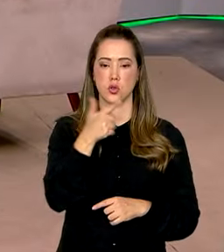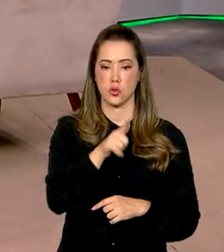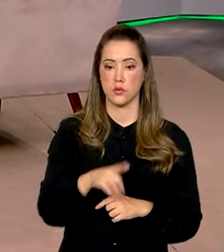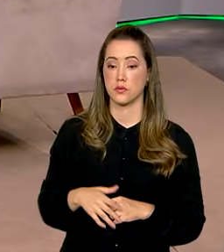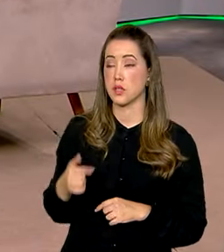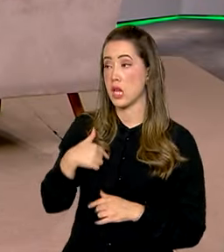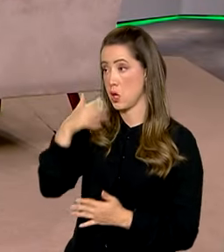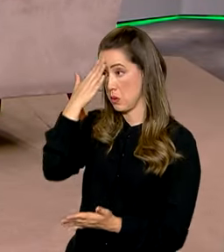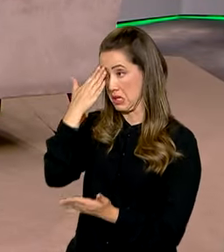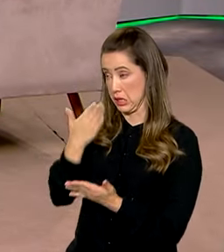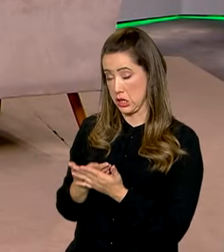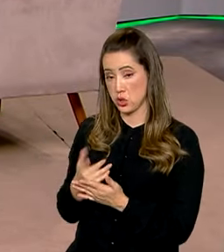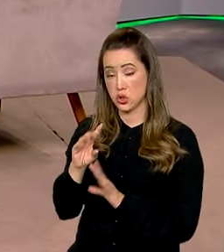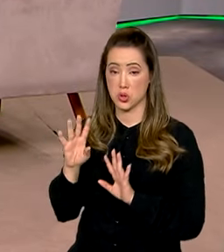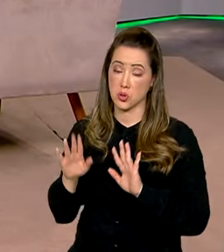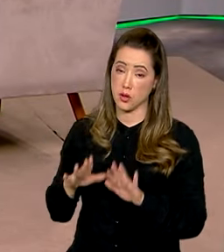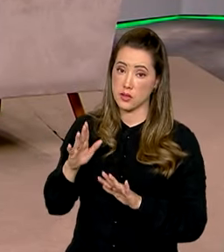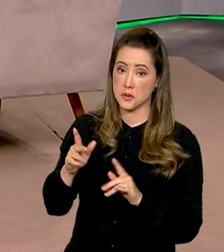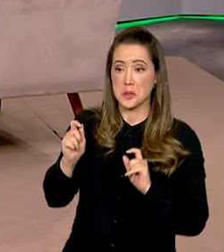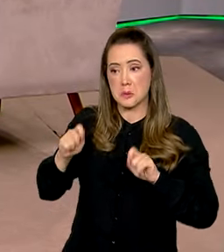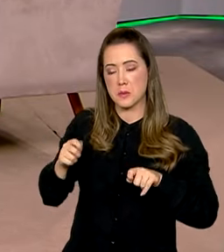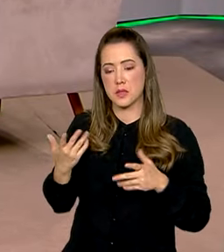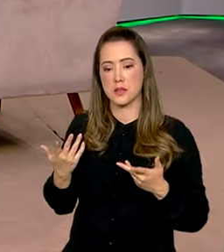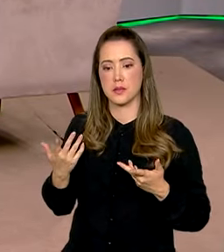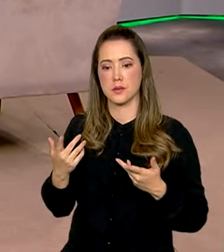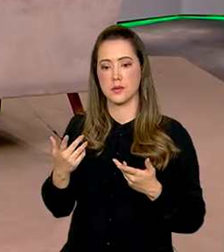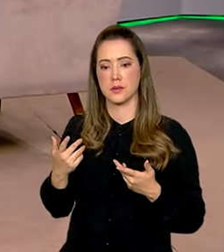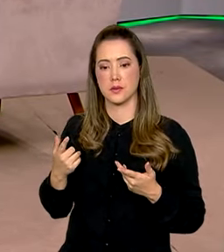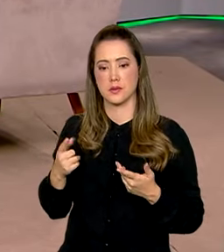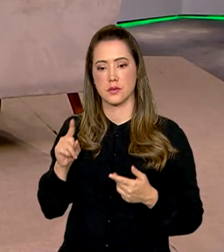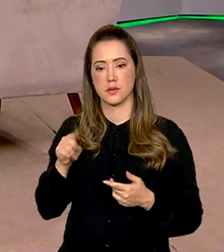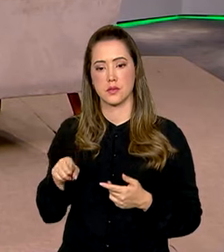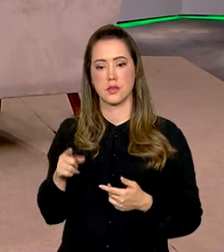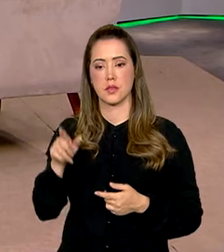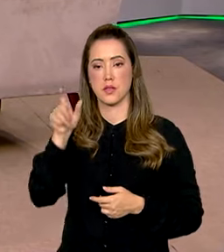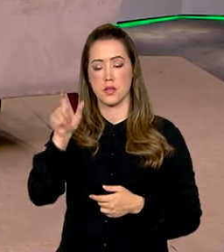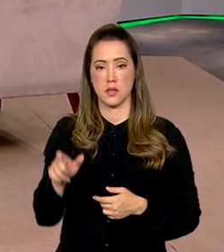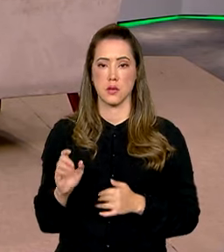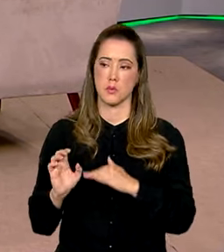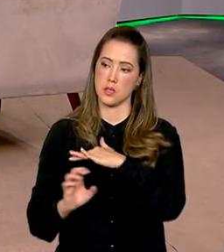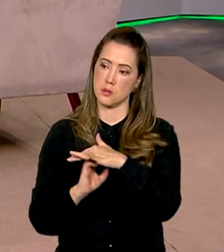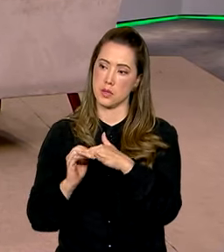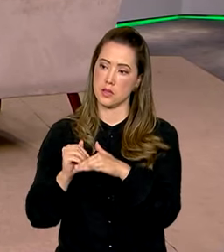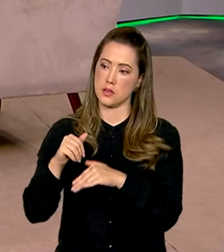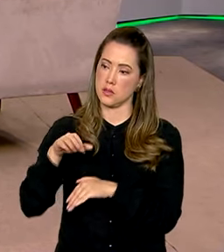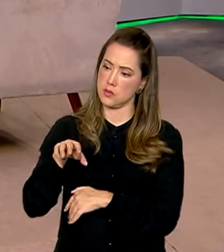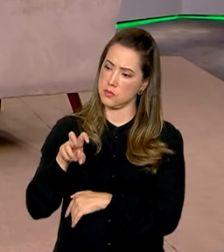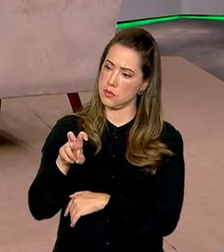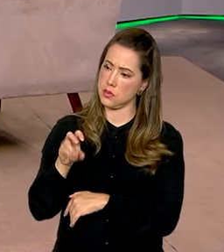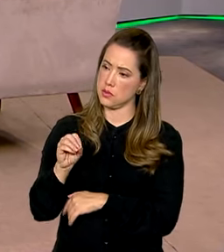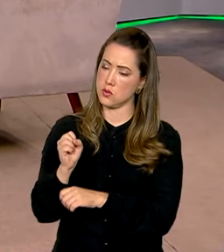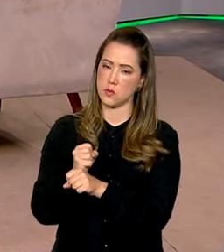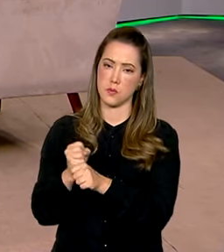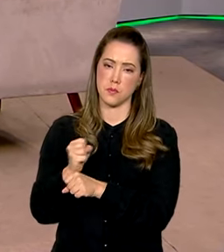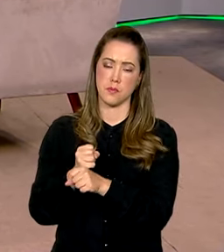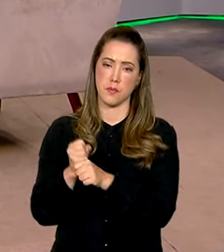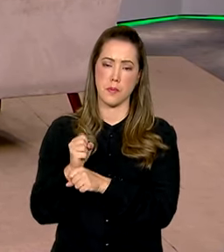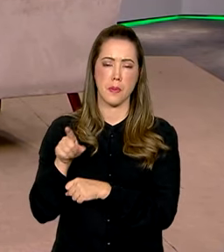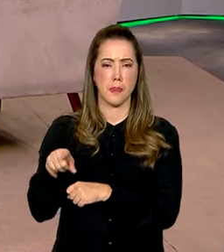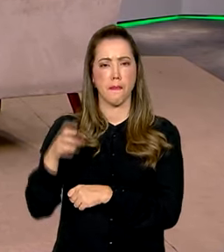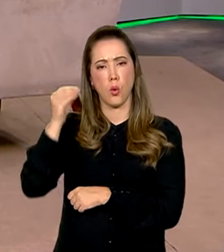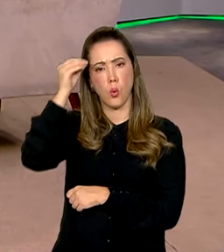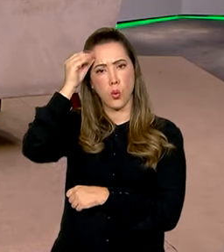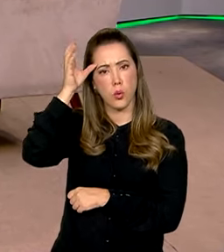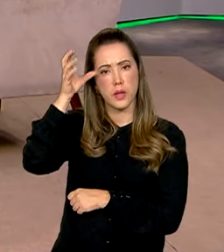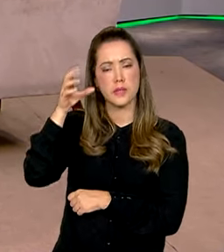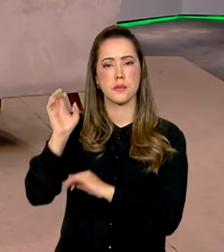suponho, talvez com bastante razão, Alexandre, que a expertise de uma empresa de mais de 50 anos é muito